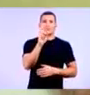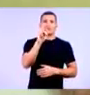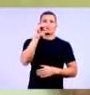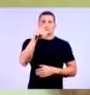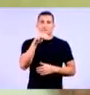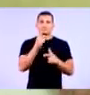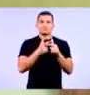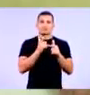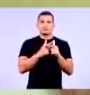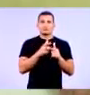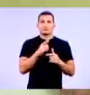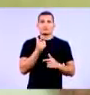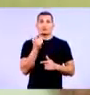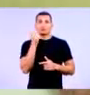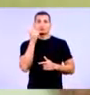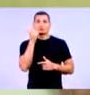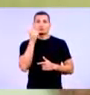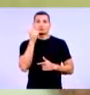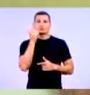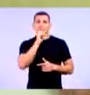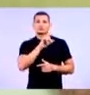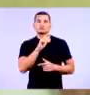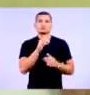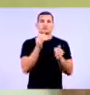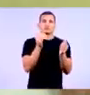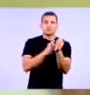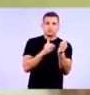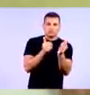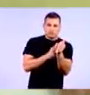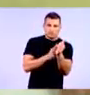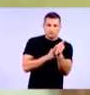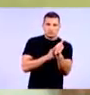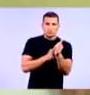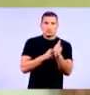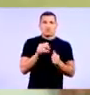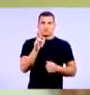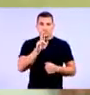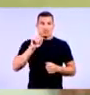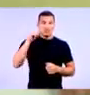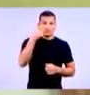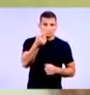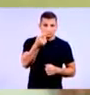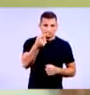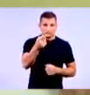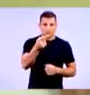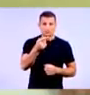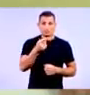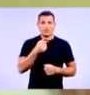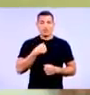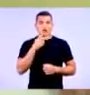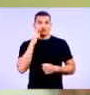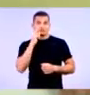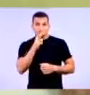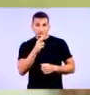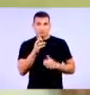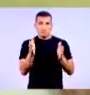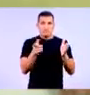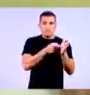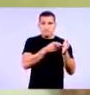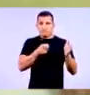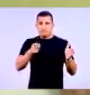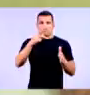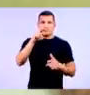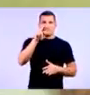só conseguiram usuário e senha depois. E aí observei que o prazo foi até ontem, dia